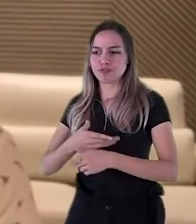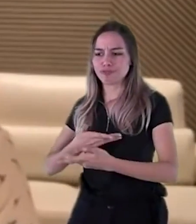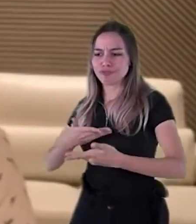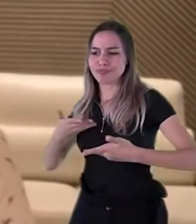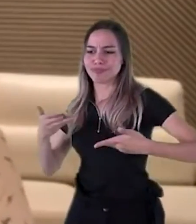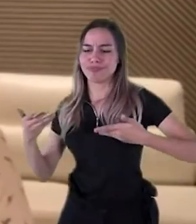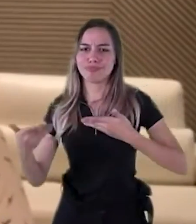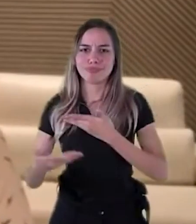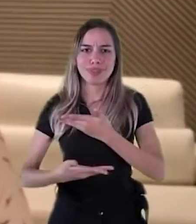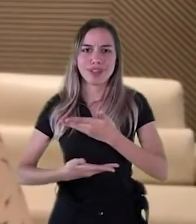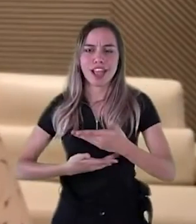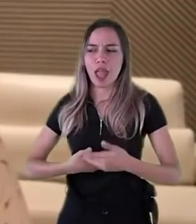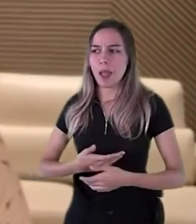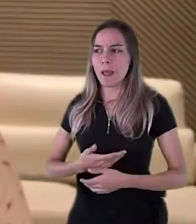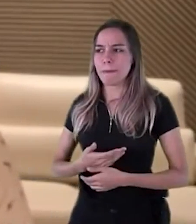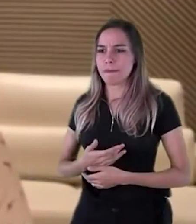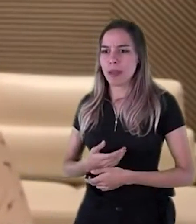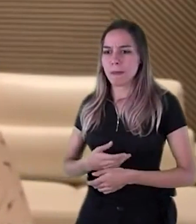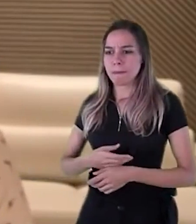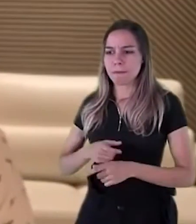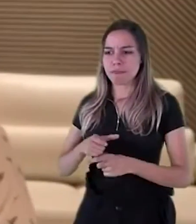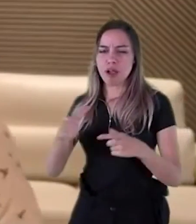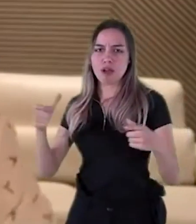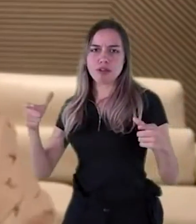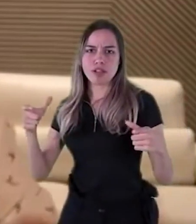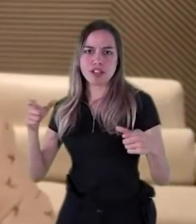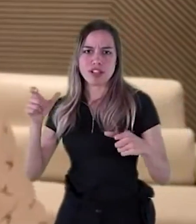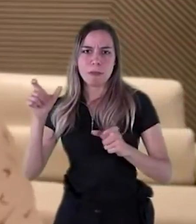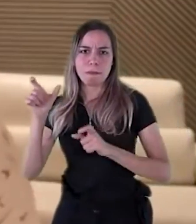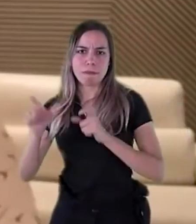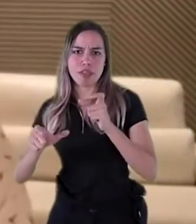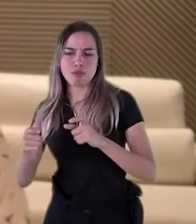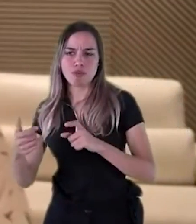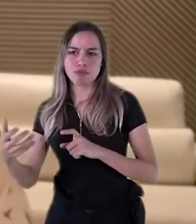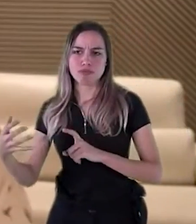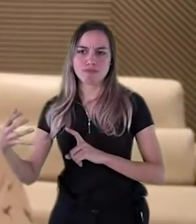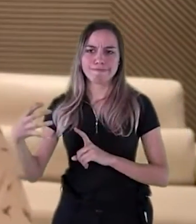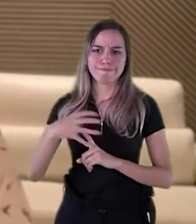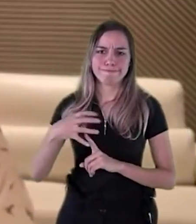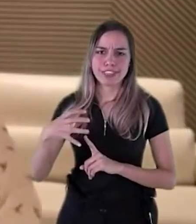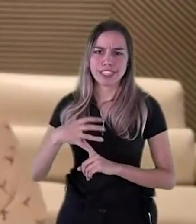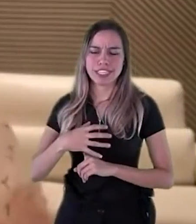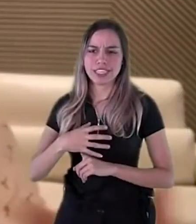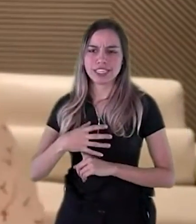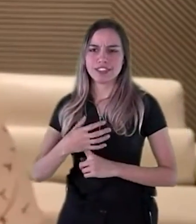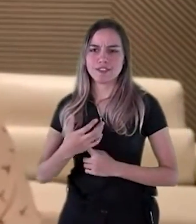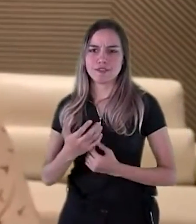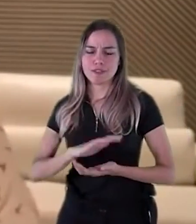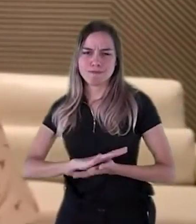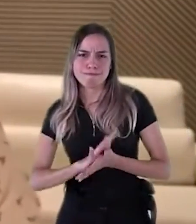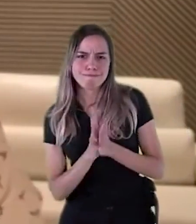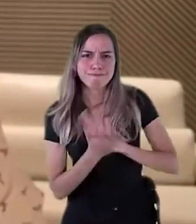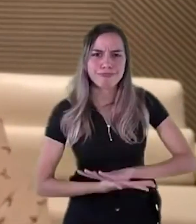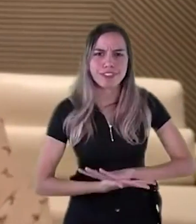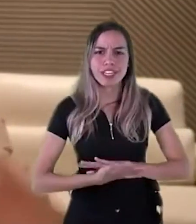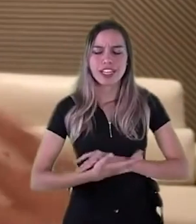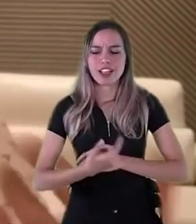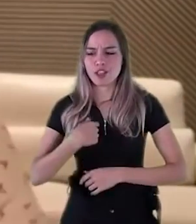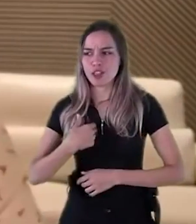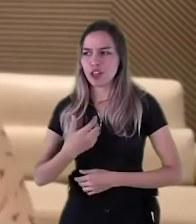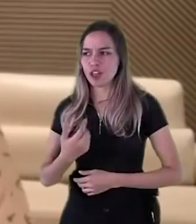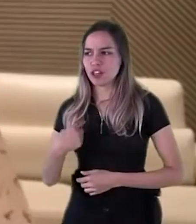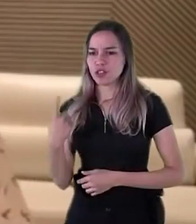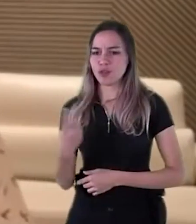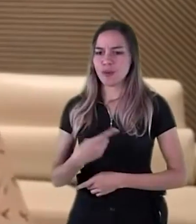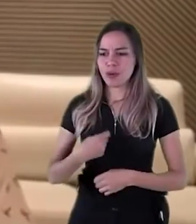fora, excessivamente estimulados a sermos reativos, e o tempo todo nós precisamos reagir, o tempo todo nós